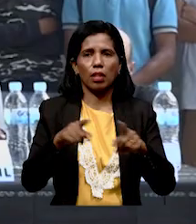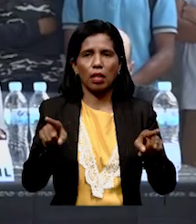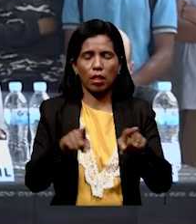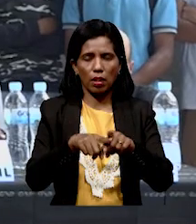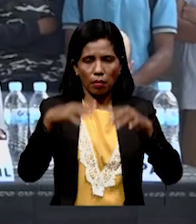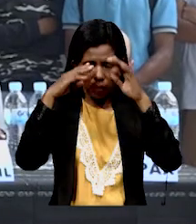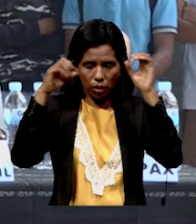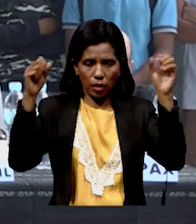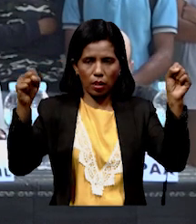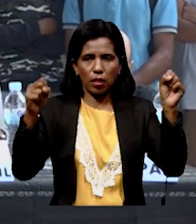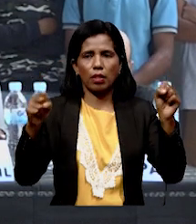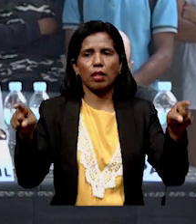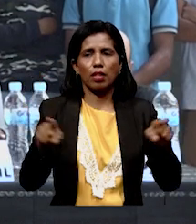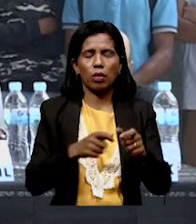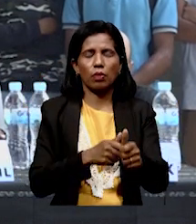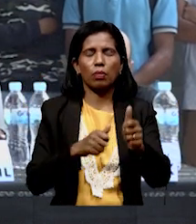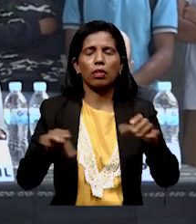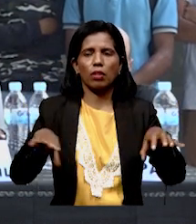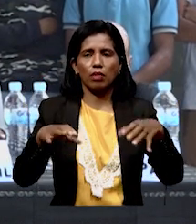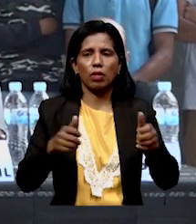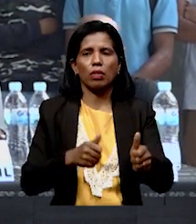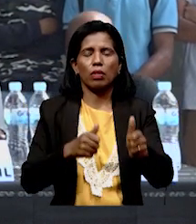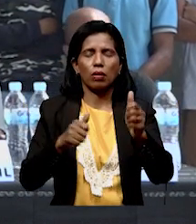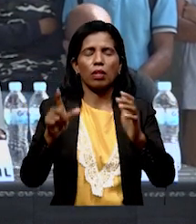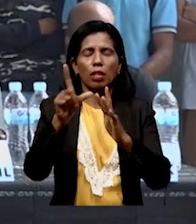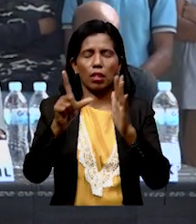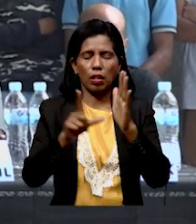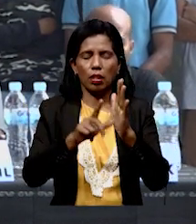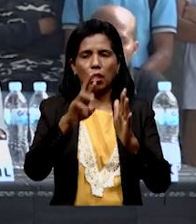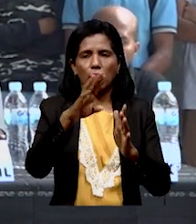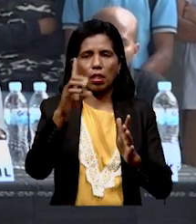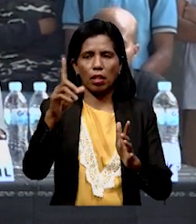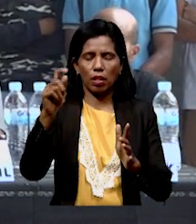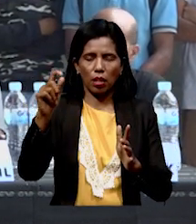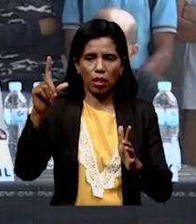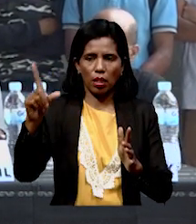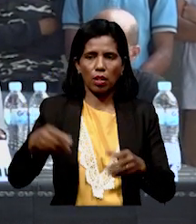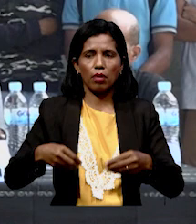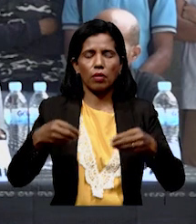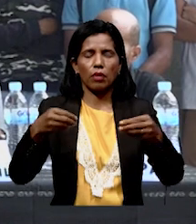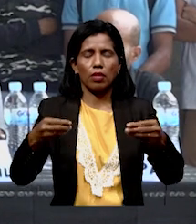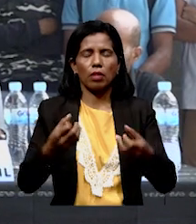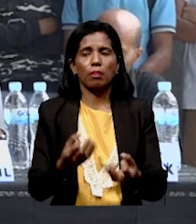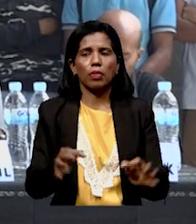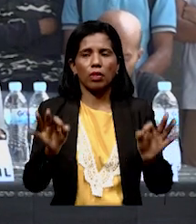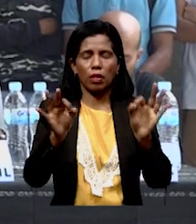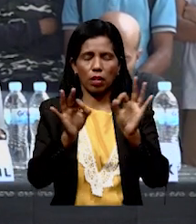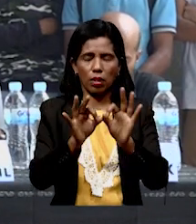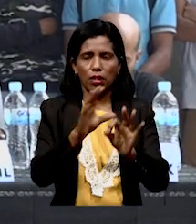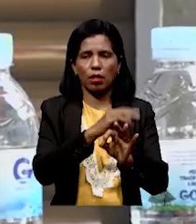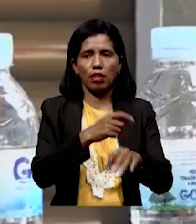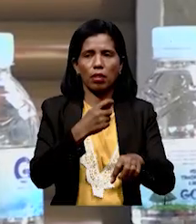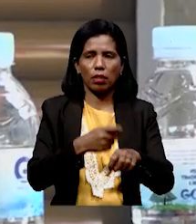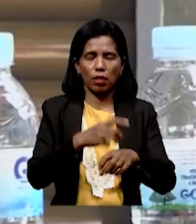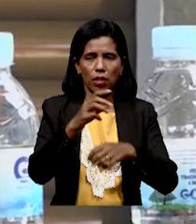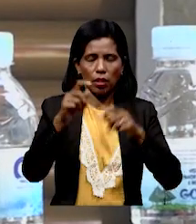da República, a tornar o tribunal, tuir constituição da DT, não for prioridades para a mudança de vida mais população e a território